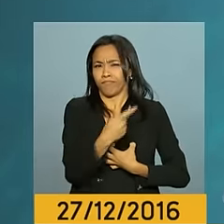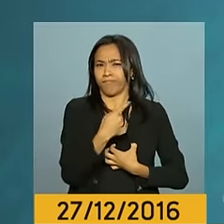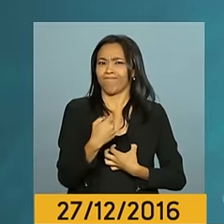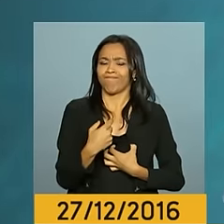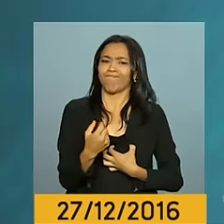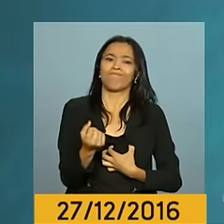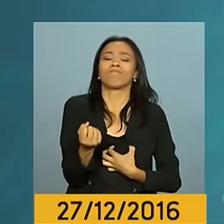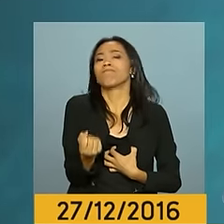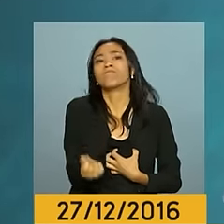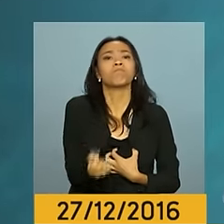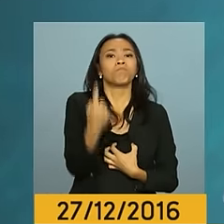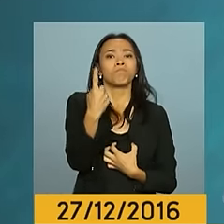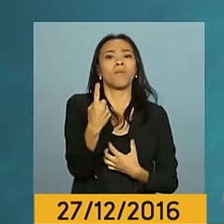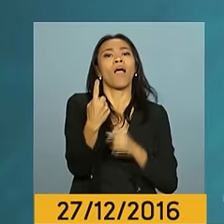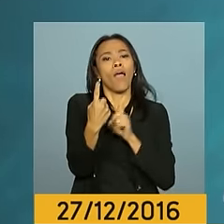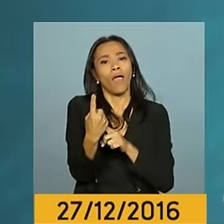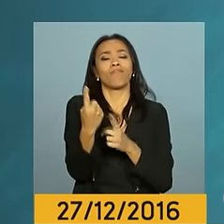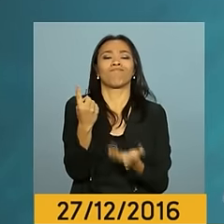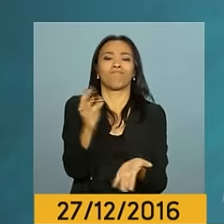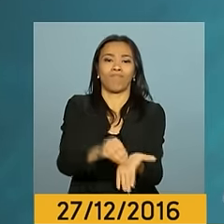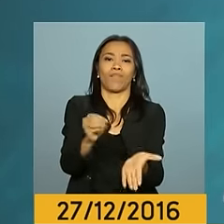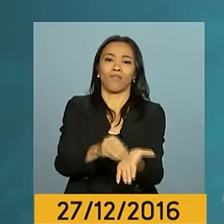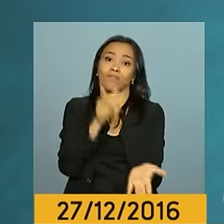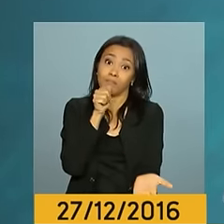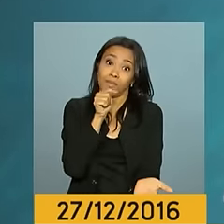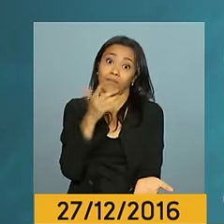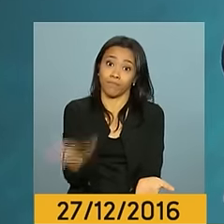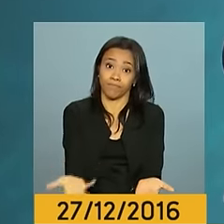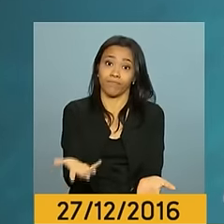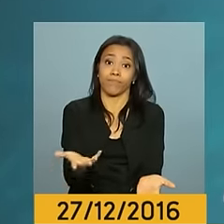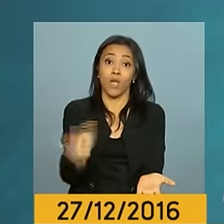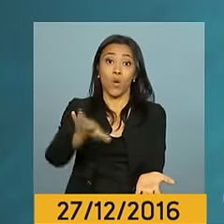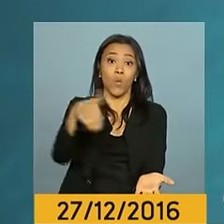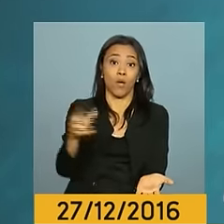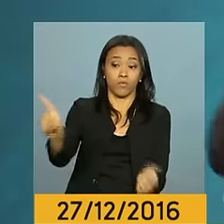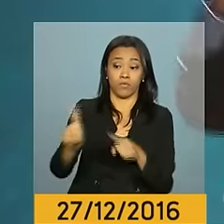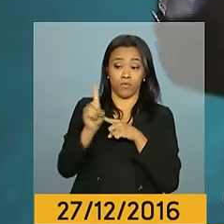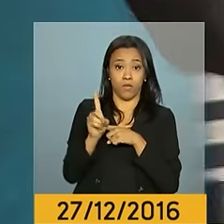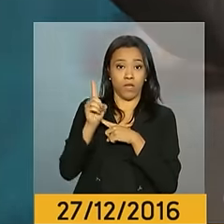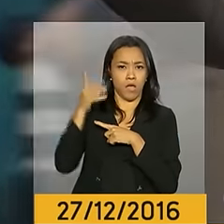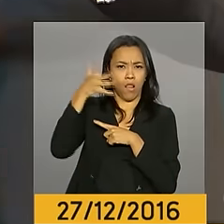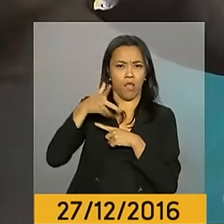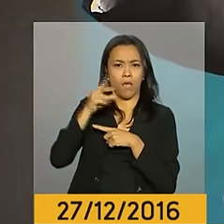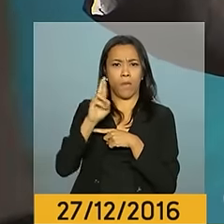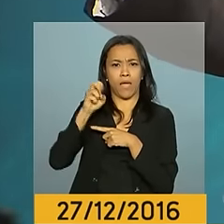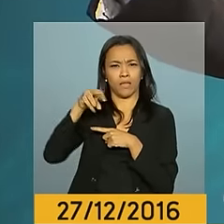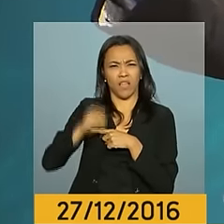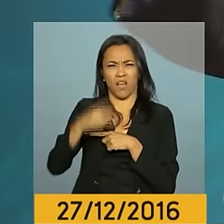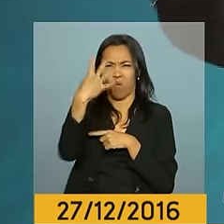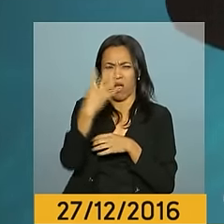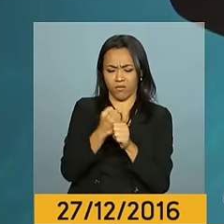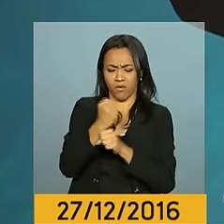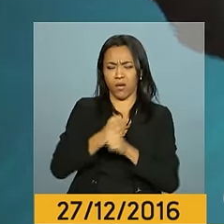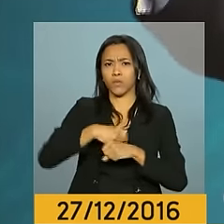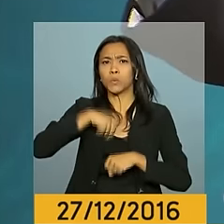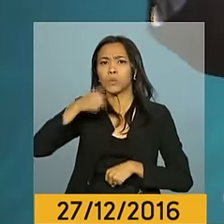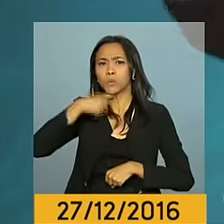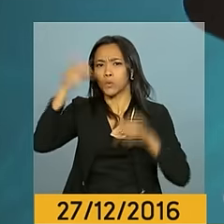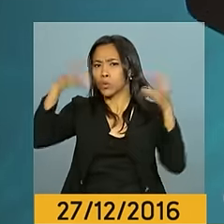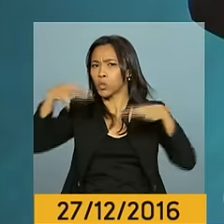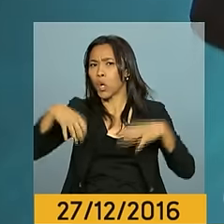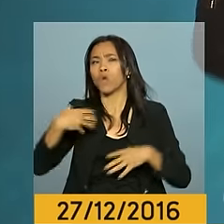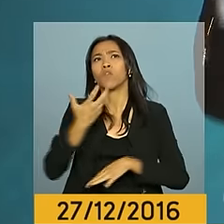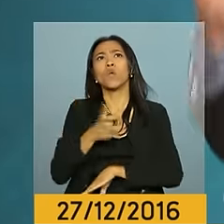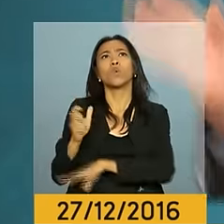instantâneo é o problema da água quando se quando o rename diz que Alagoas há 4 anos não chove Paraíba e